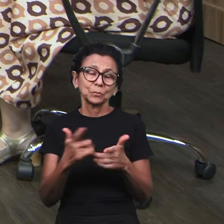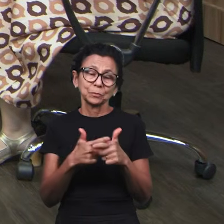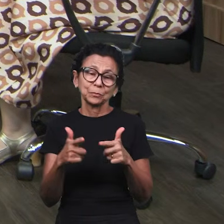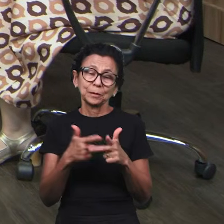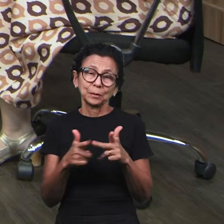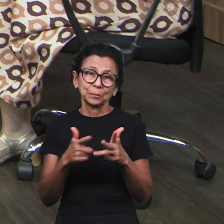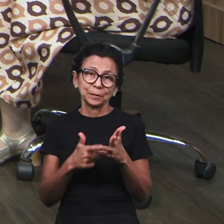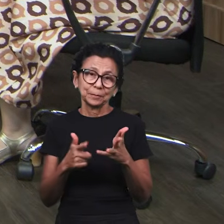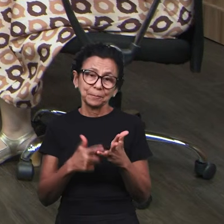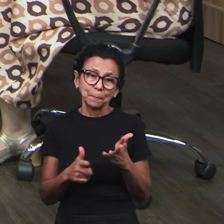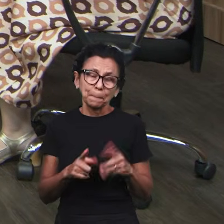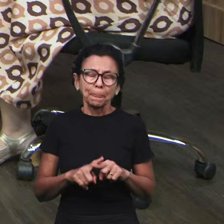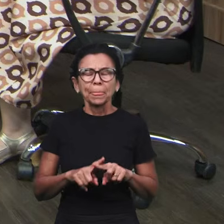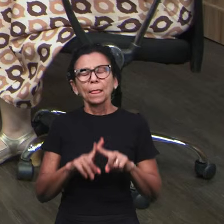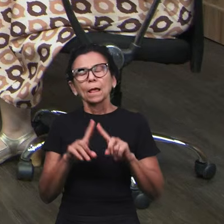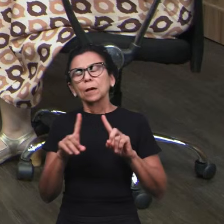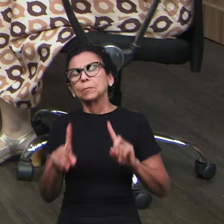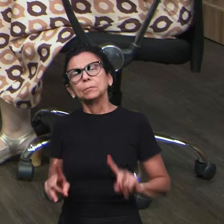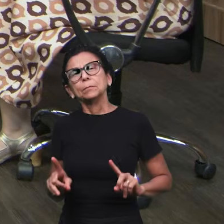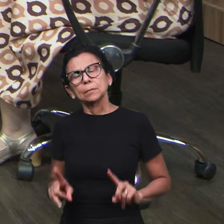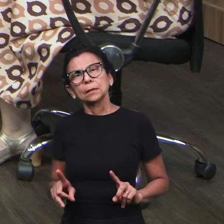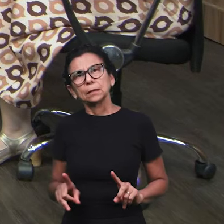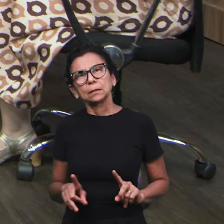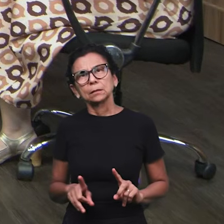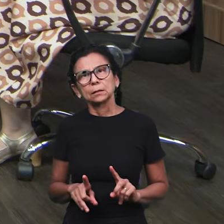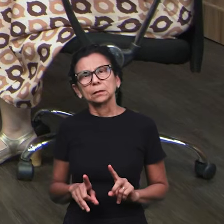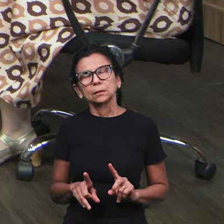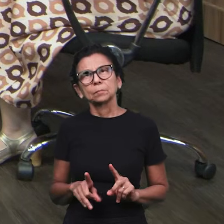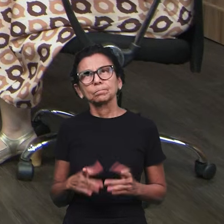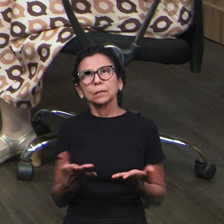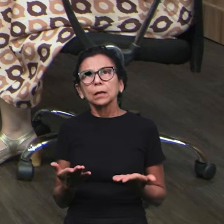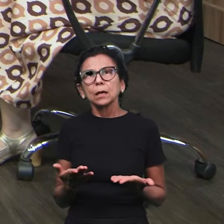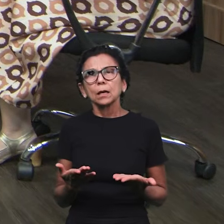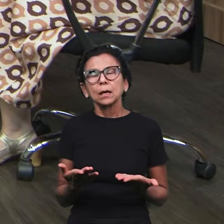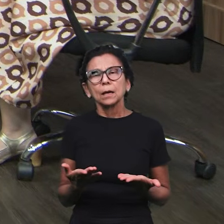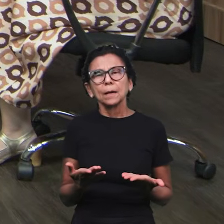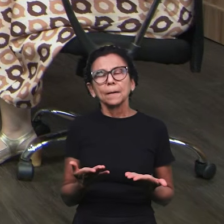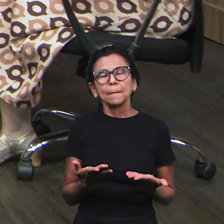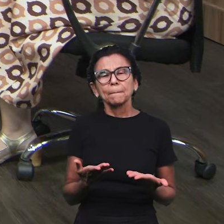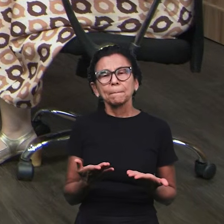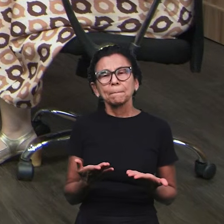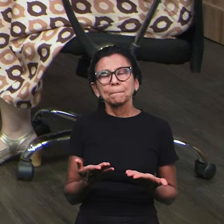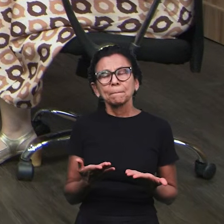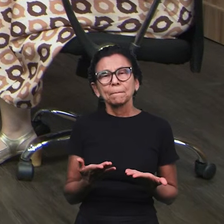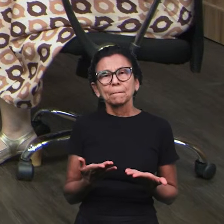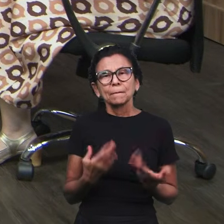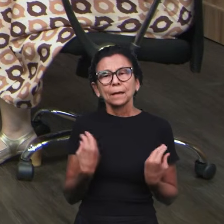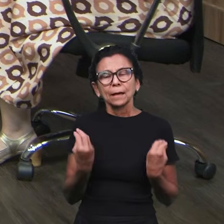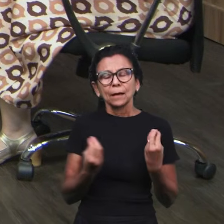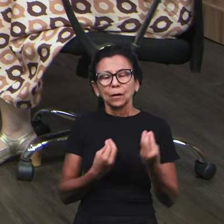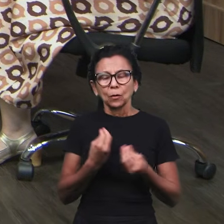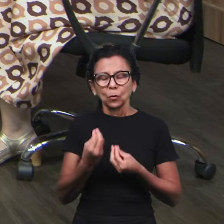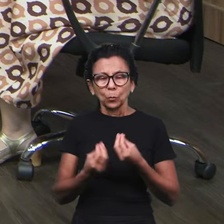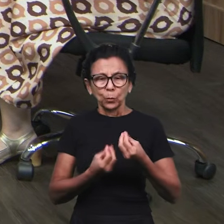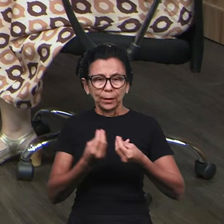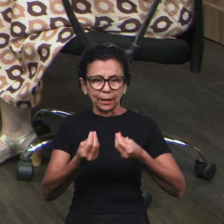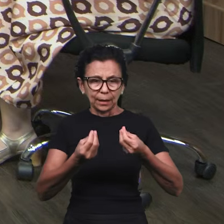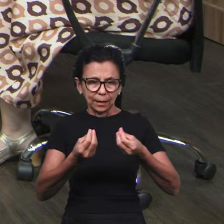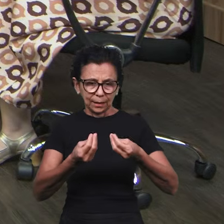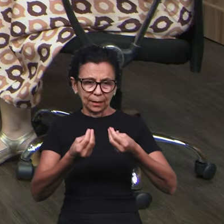Mas, especialmente, o fato de nós termos essa